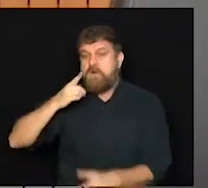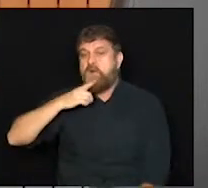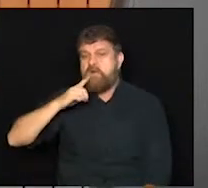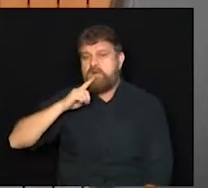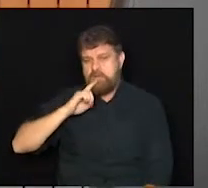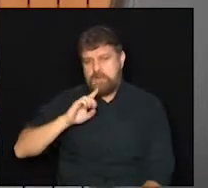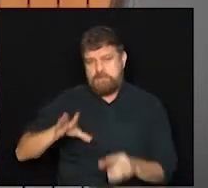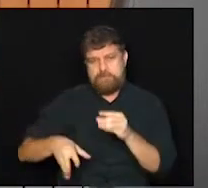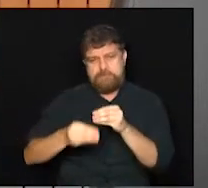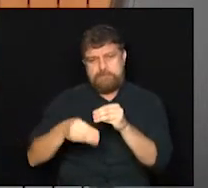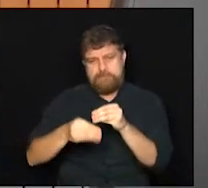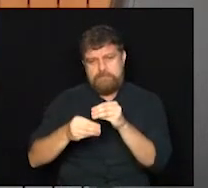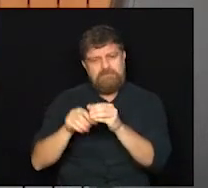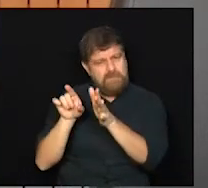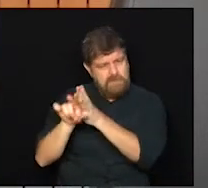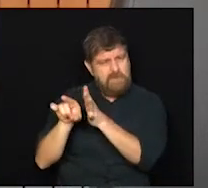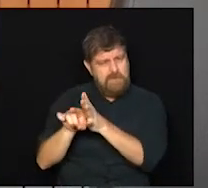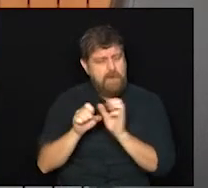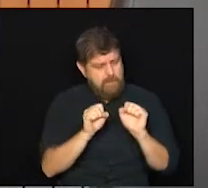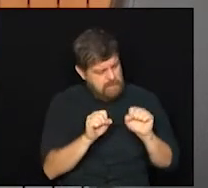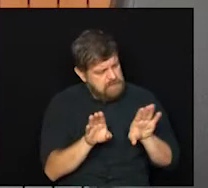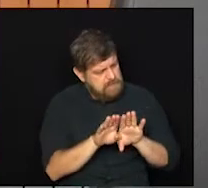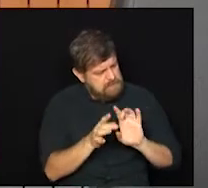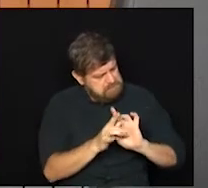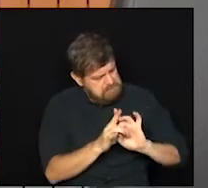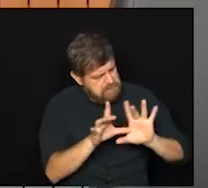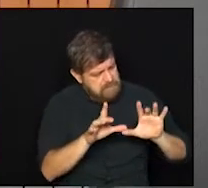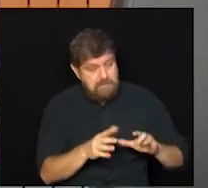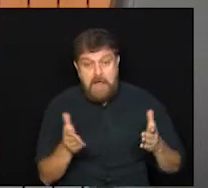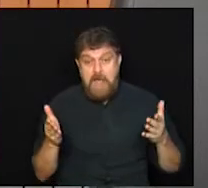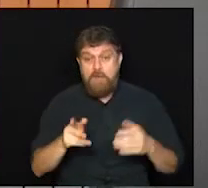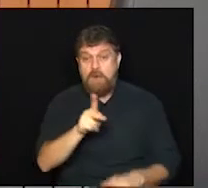suas considerações e questionamentos. Professora Eliana.